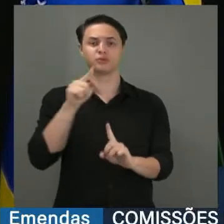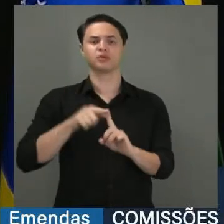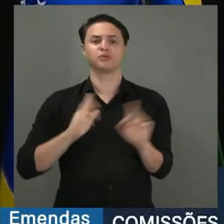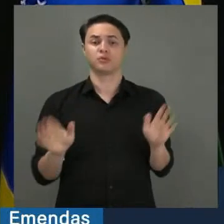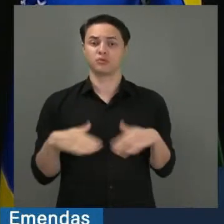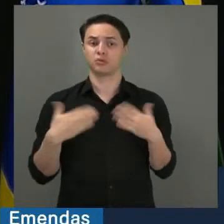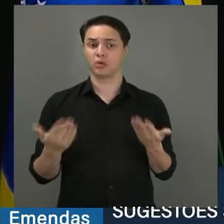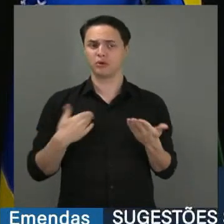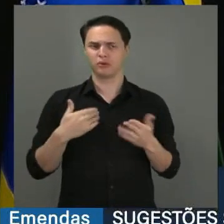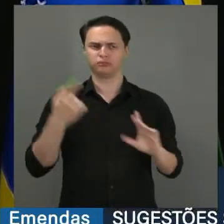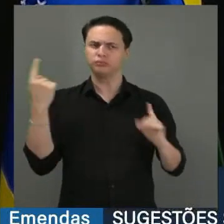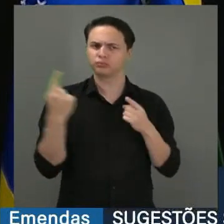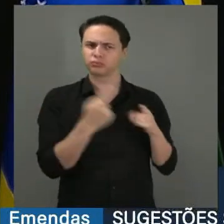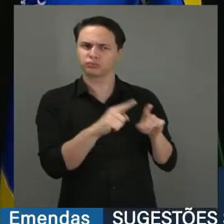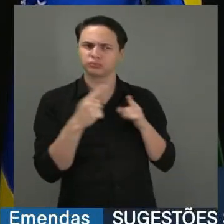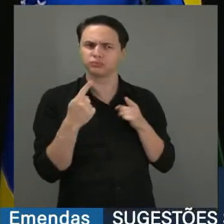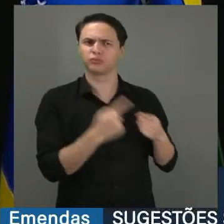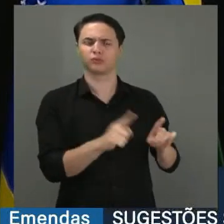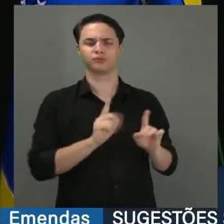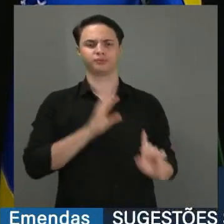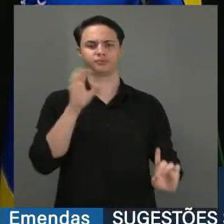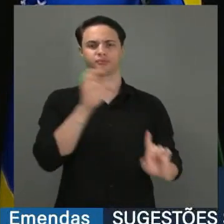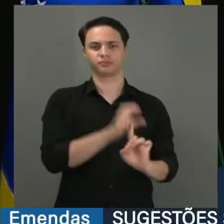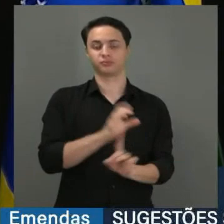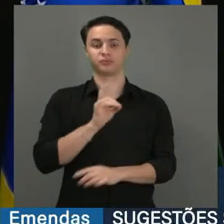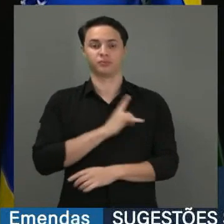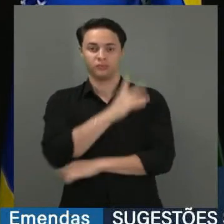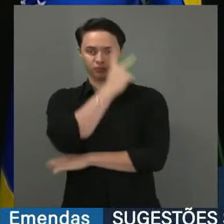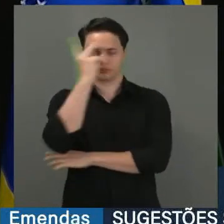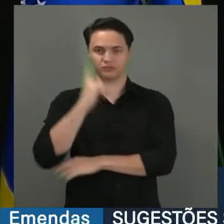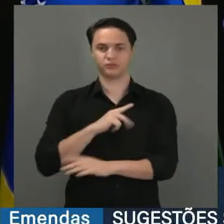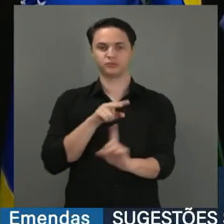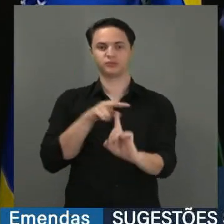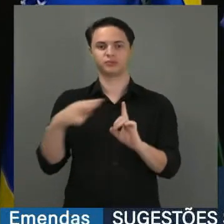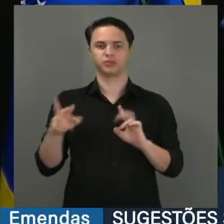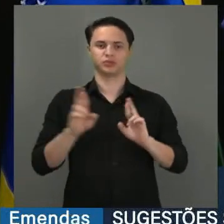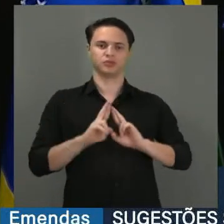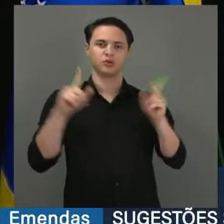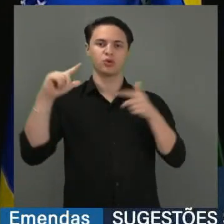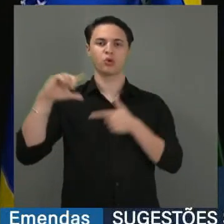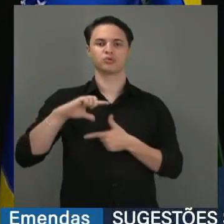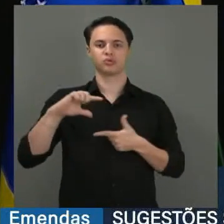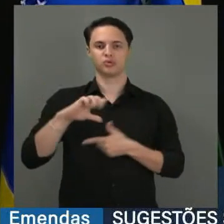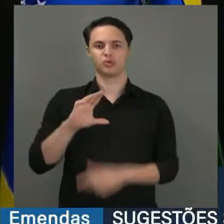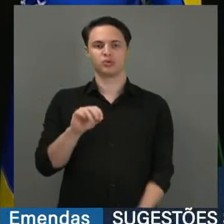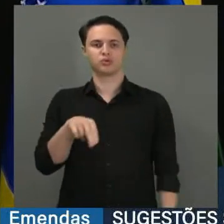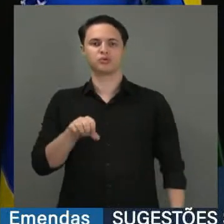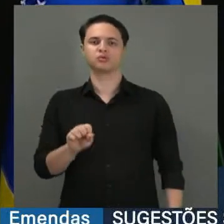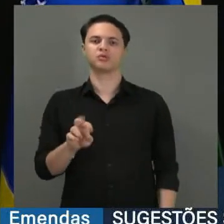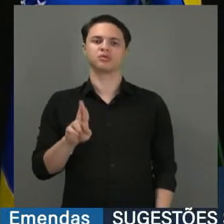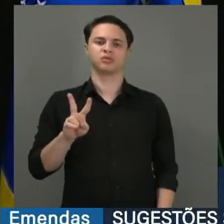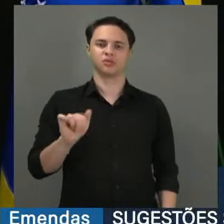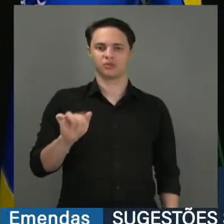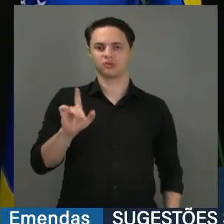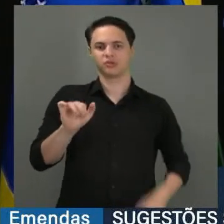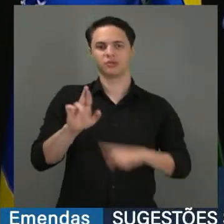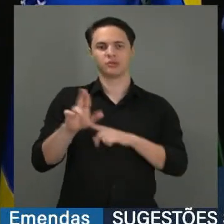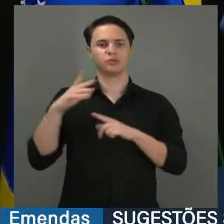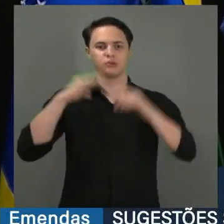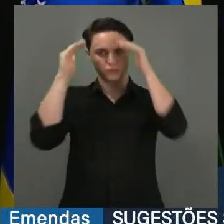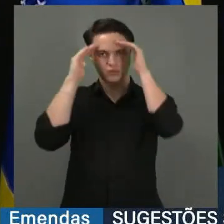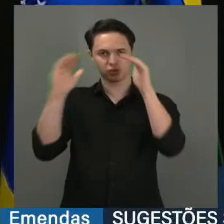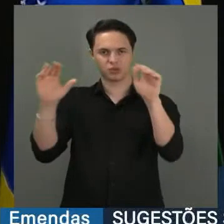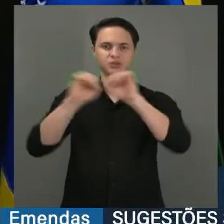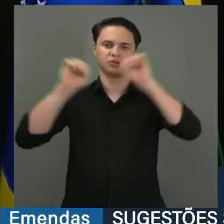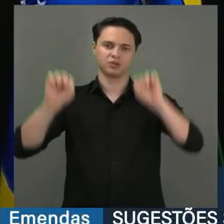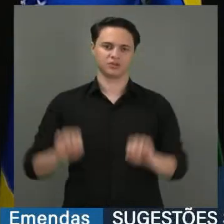de perseguir e amedrontar aqueles que têm uma visão de mundo conservadora e não se submetem ao sistema